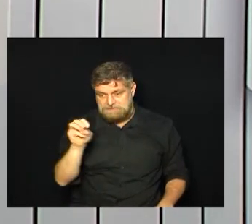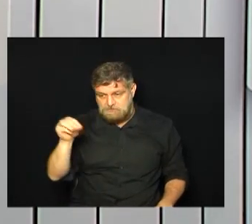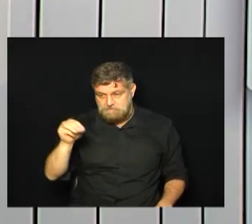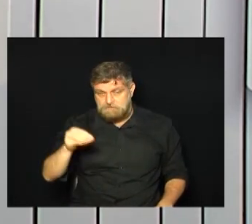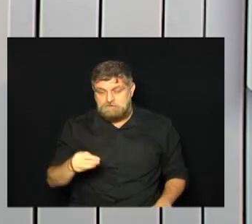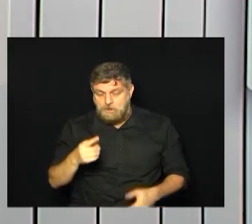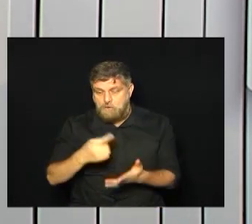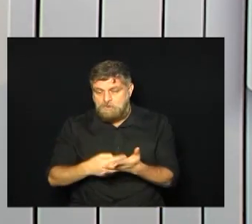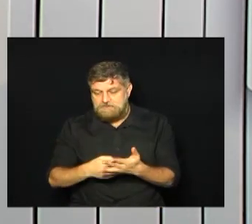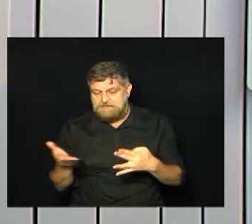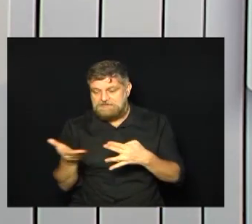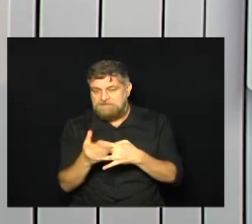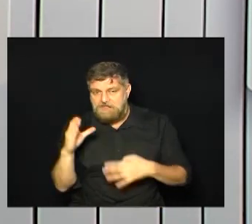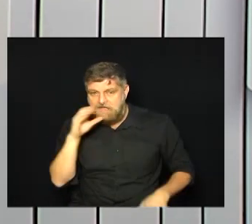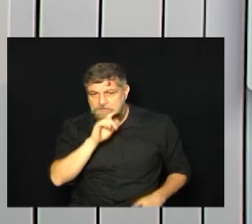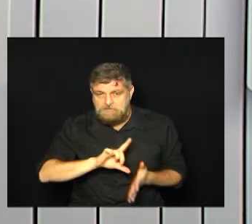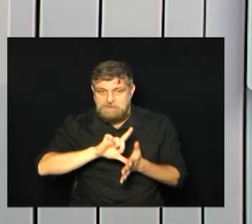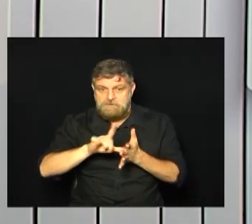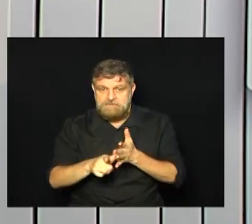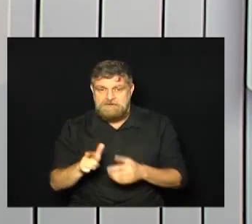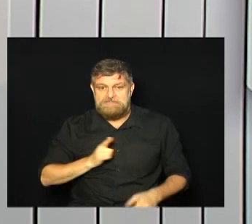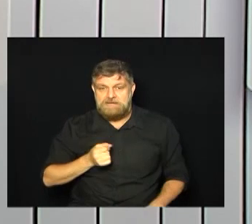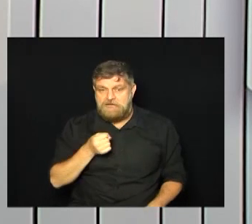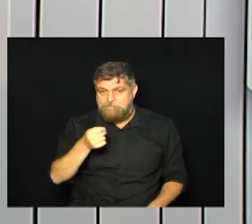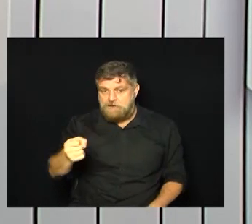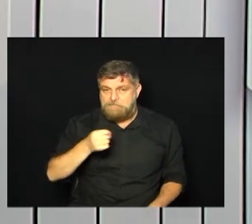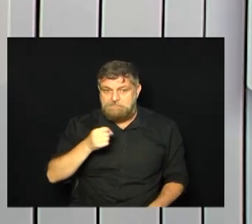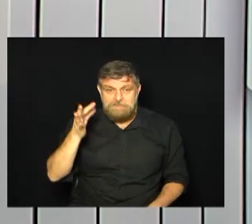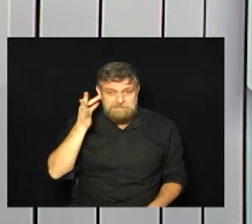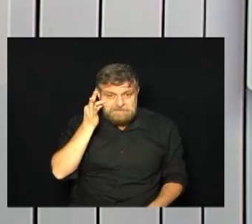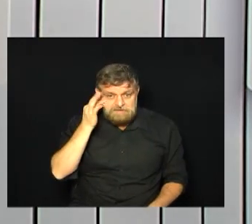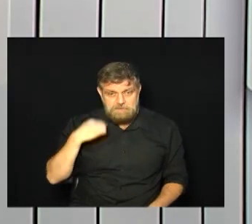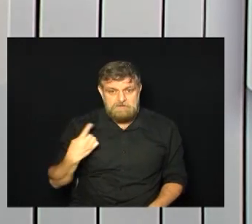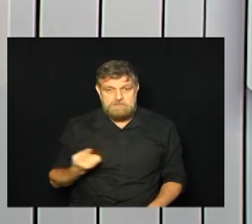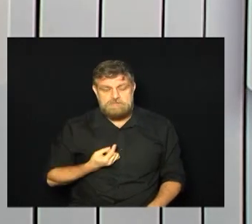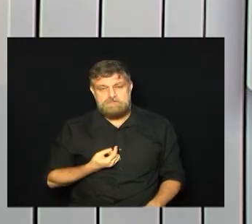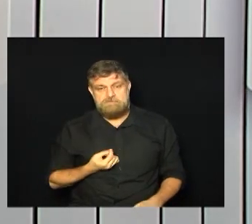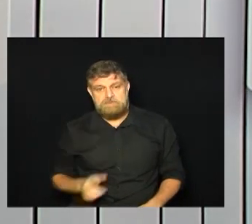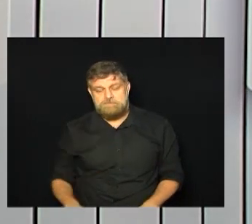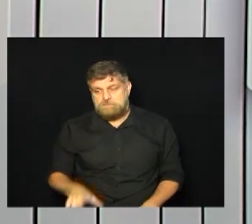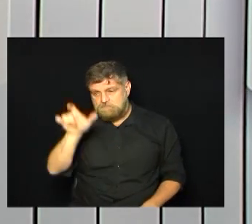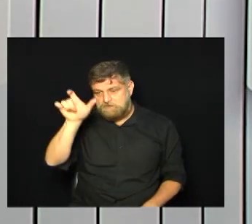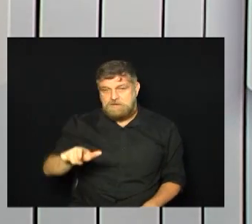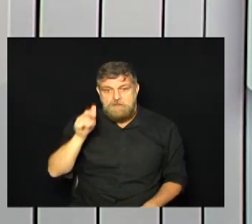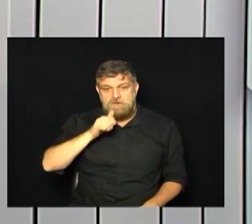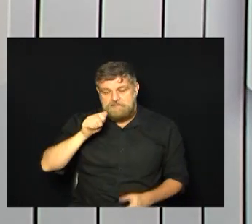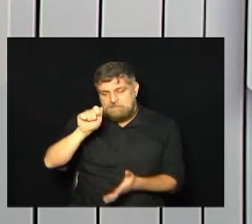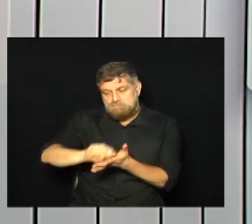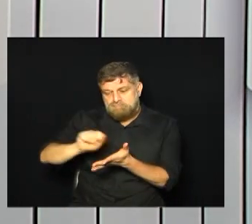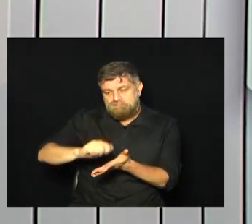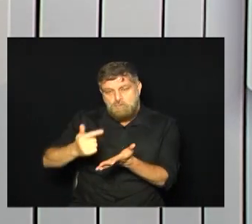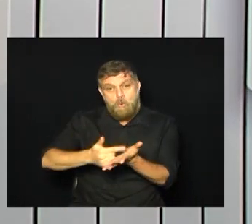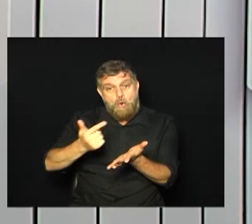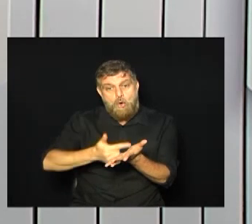seguinte, rápido intervalo e na volta tem entrevista ao vivo. A gente vai entrevistar aqui a autora de um livro muito